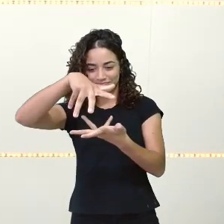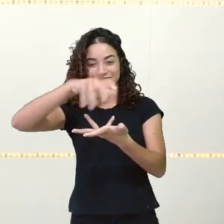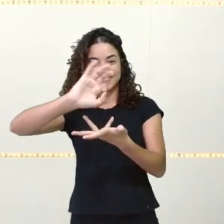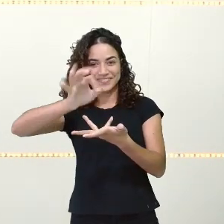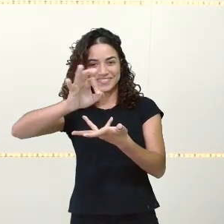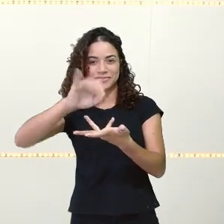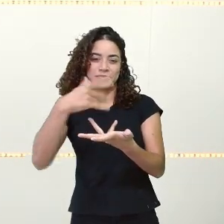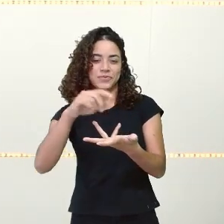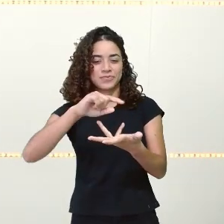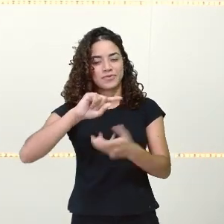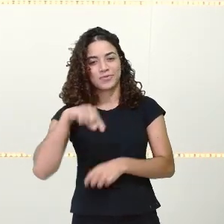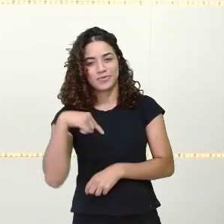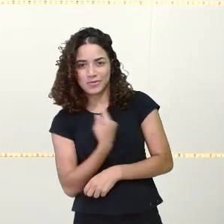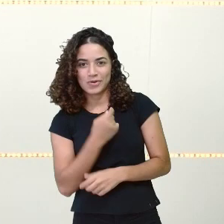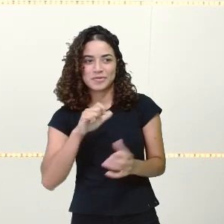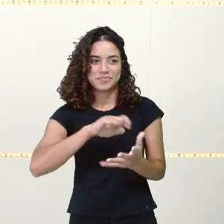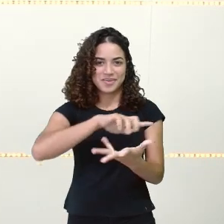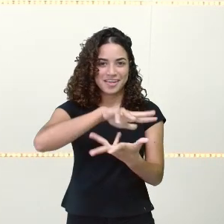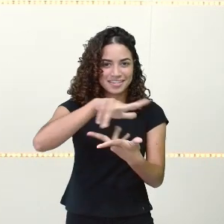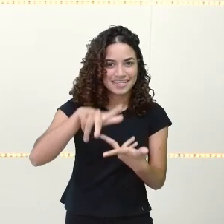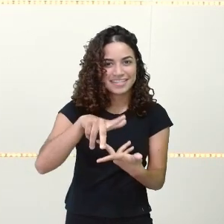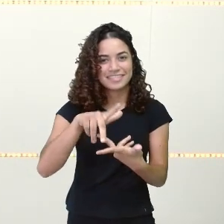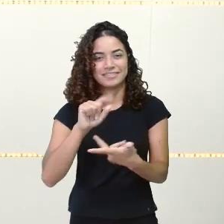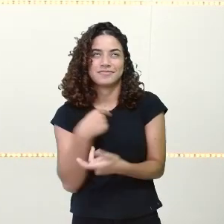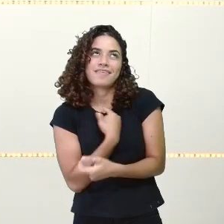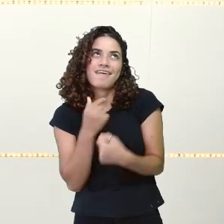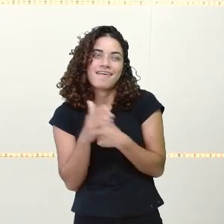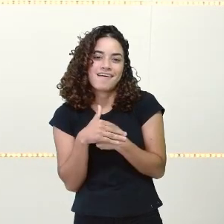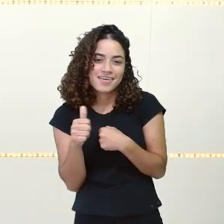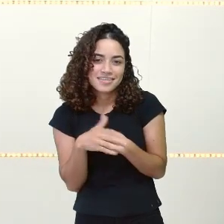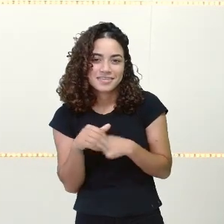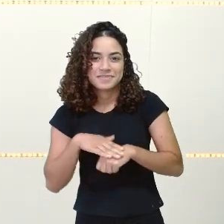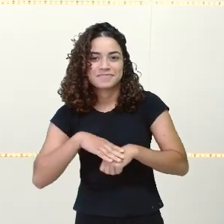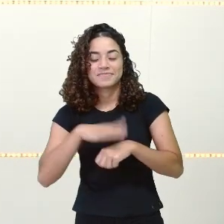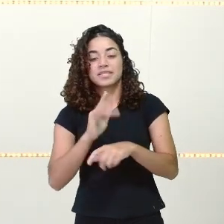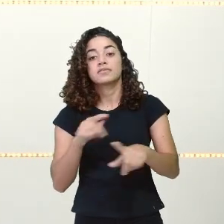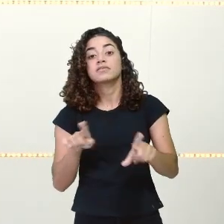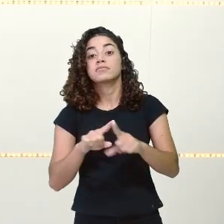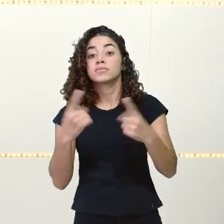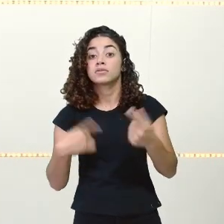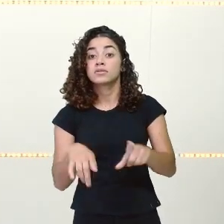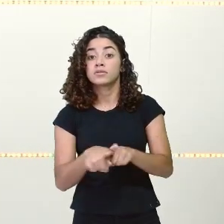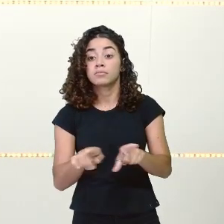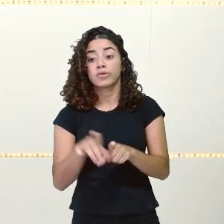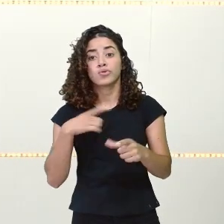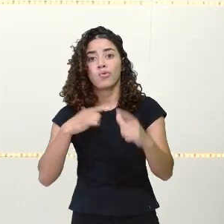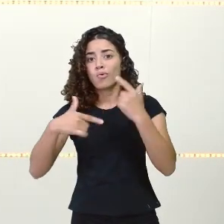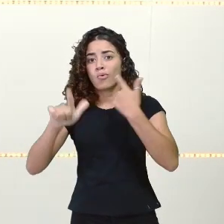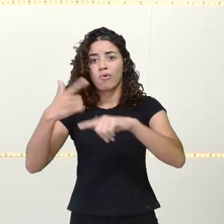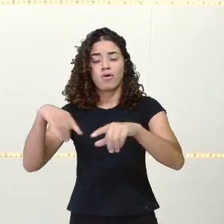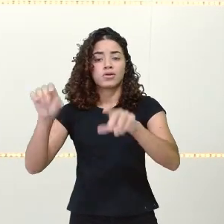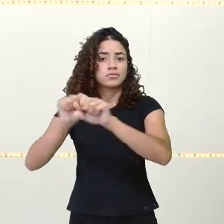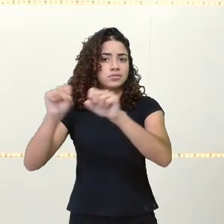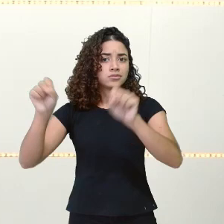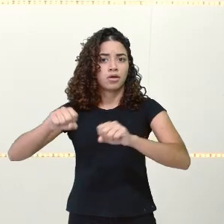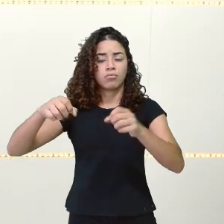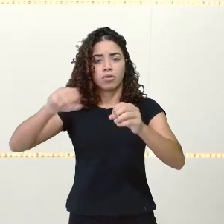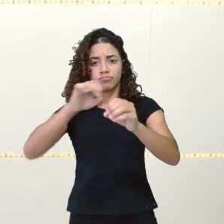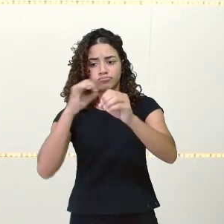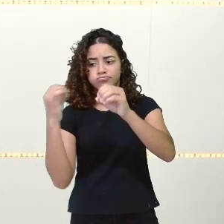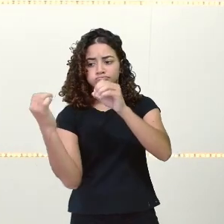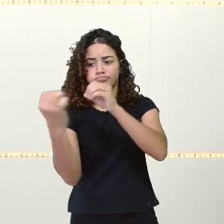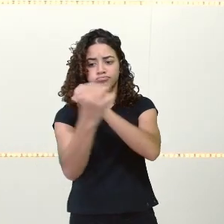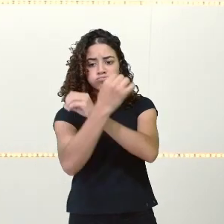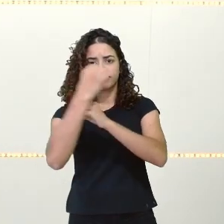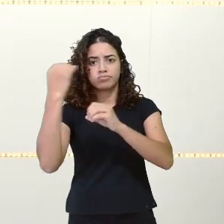nosso planeta, né? Que a gente tem o nosso carinho maior, mas também tem todos aqueles outros sistemas, o nosso outro sistema,